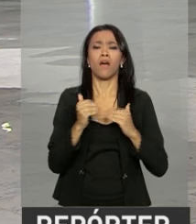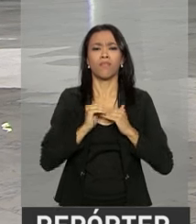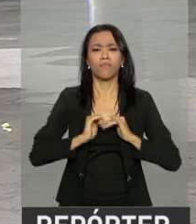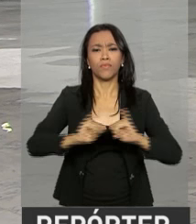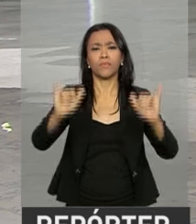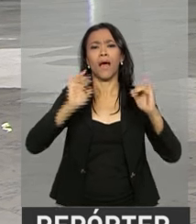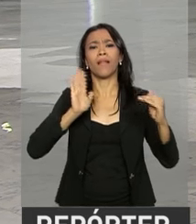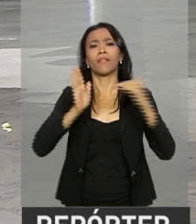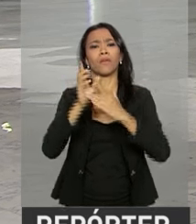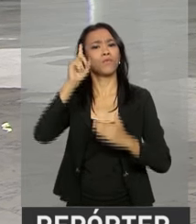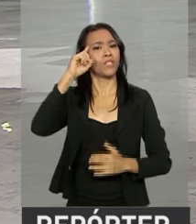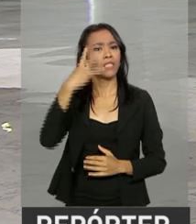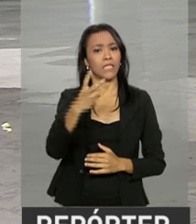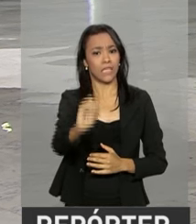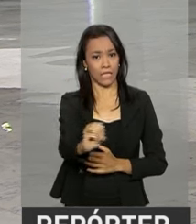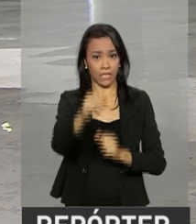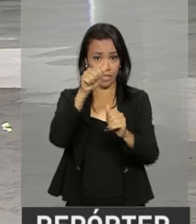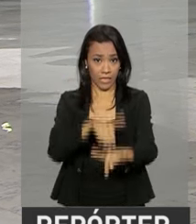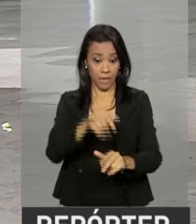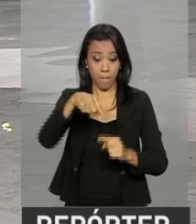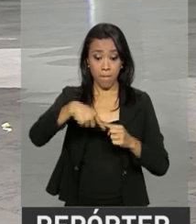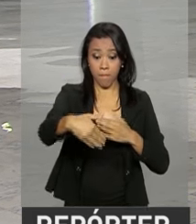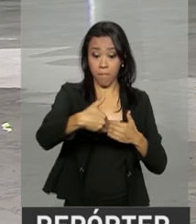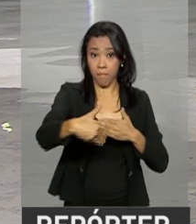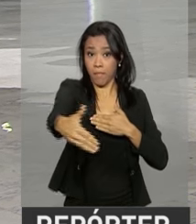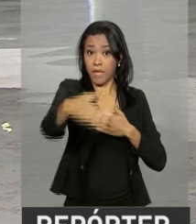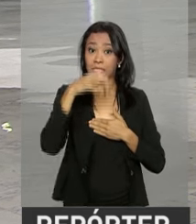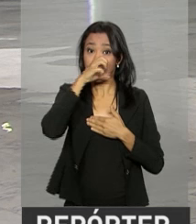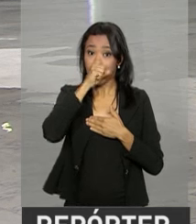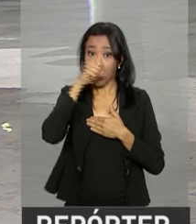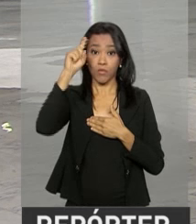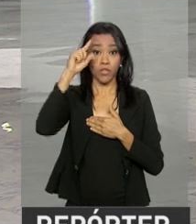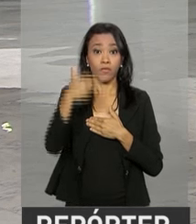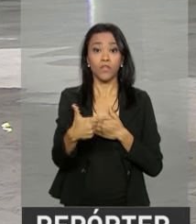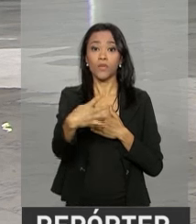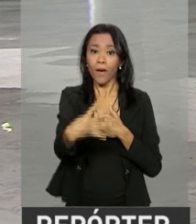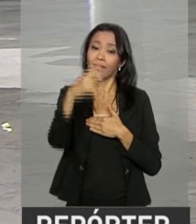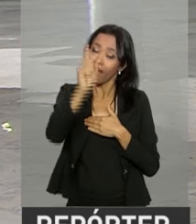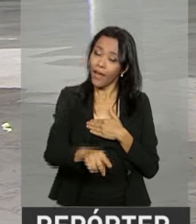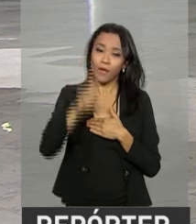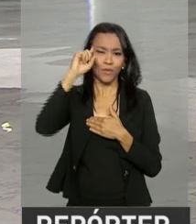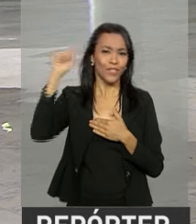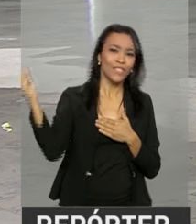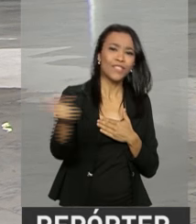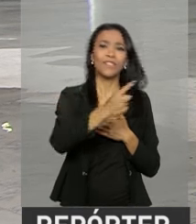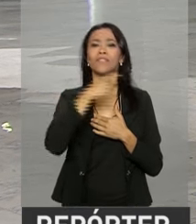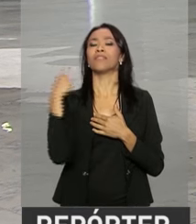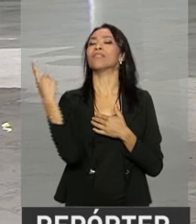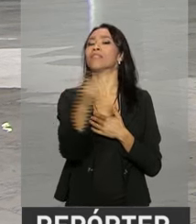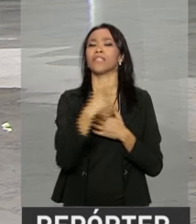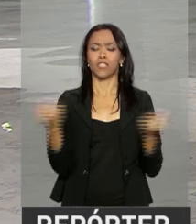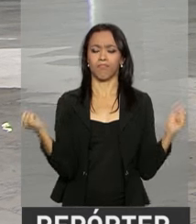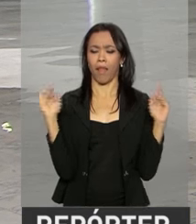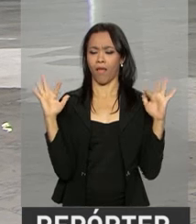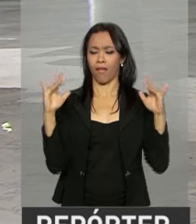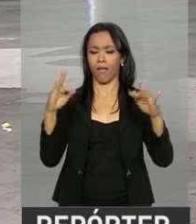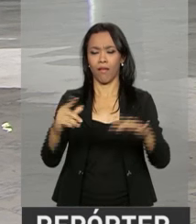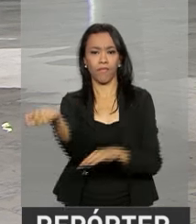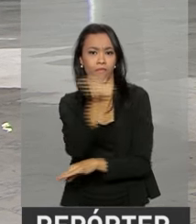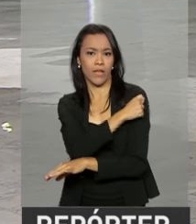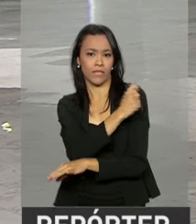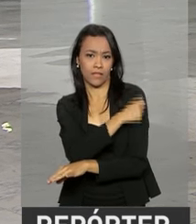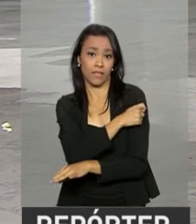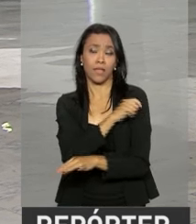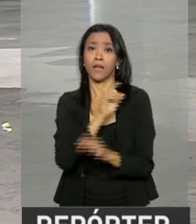30 de setembro mas é nesse sábado agora dia 24 que acontece o Dia D é o dia nacional de mobilização nesse dia